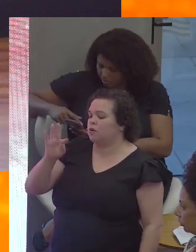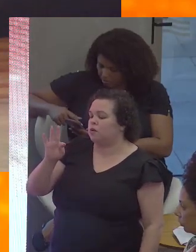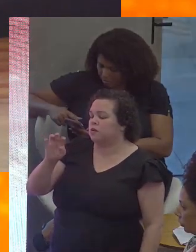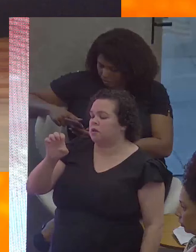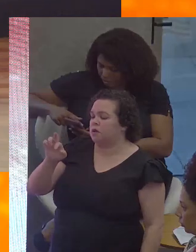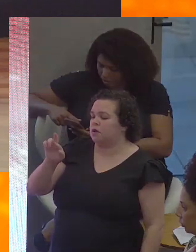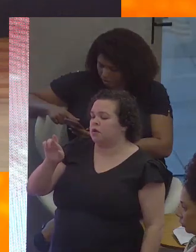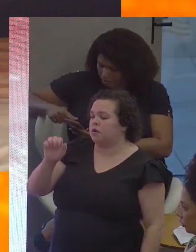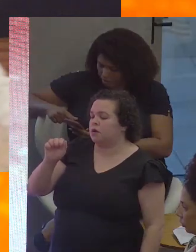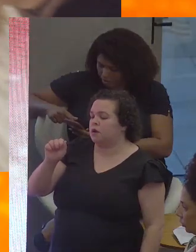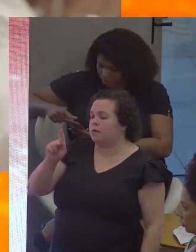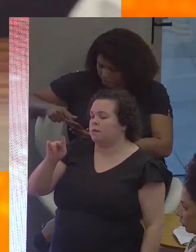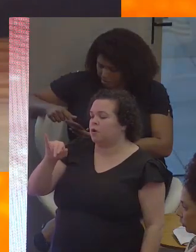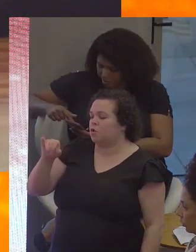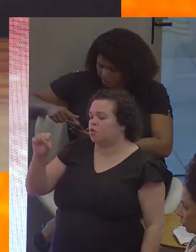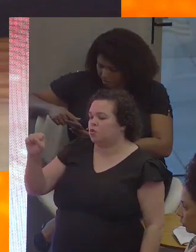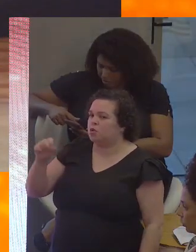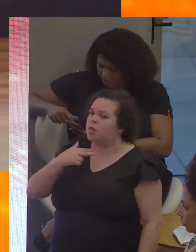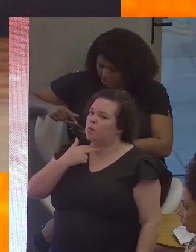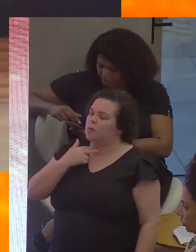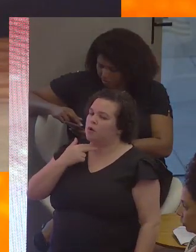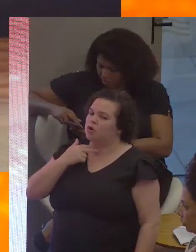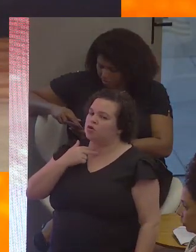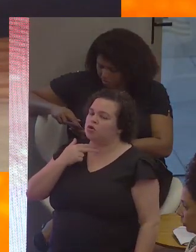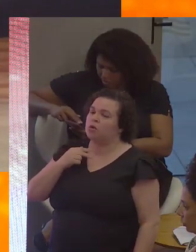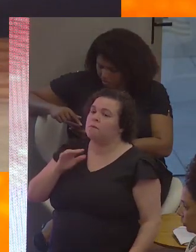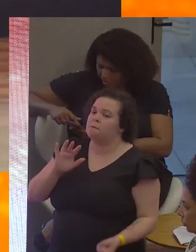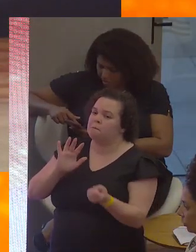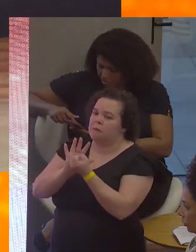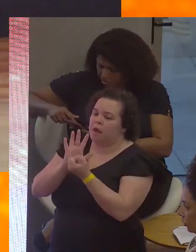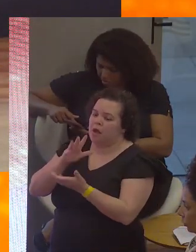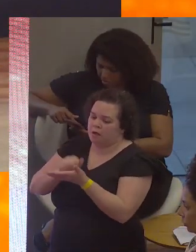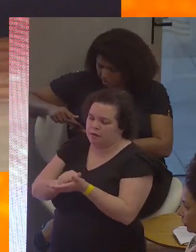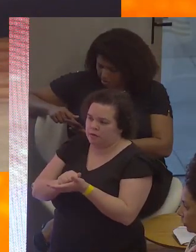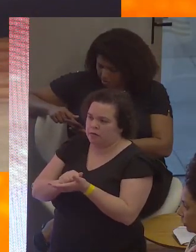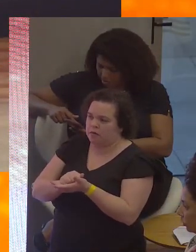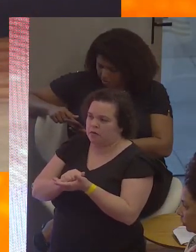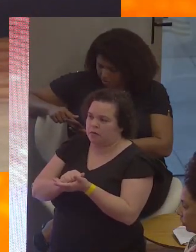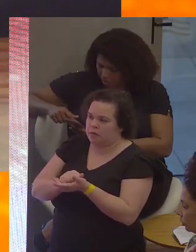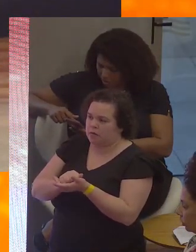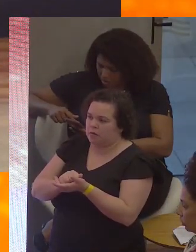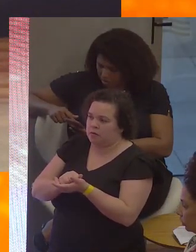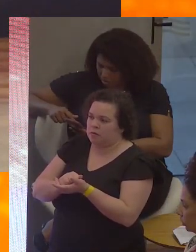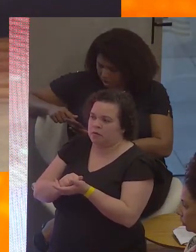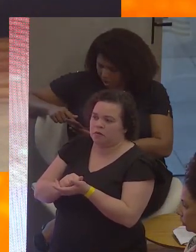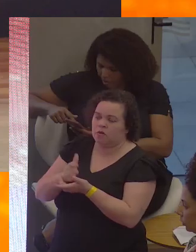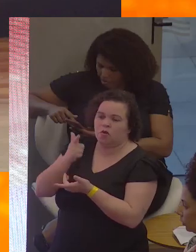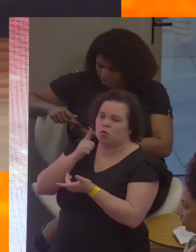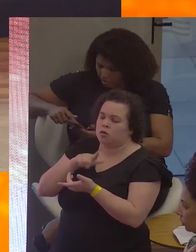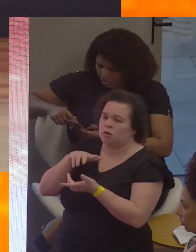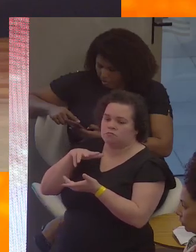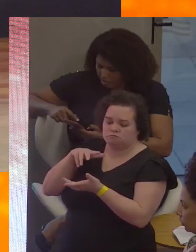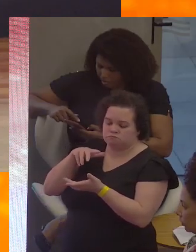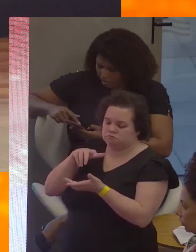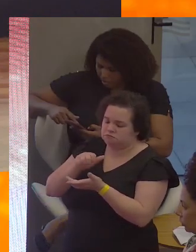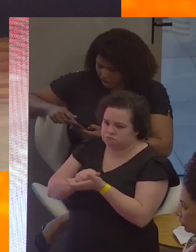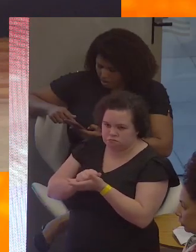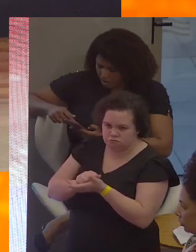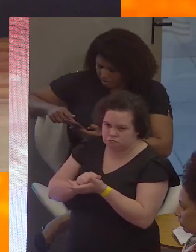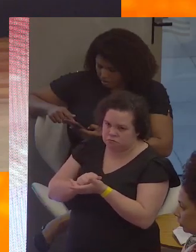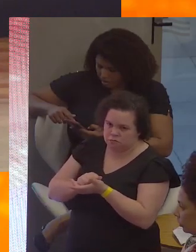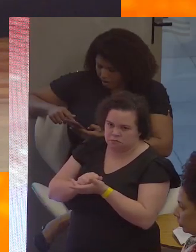Então, a indústria, ela não consegue patentear o fitoterápico, ela não consegue patentear a planta, ela não consegue patentear